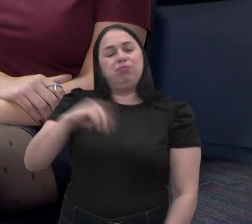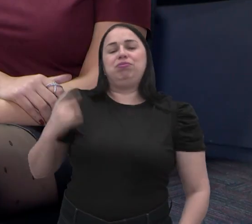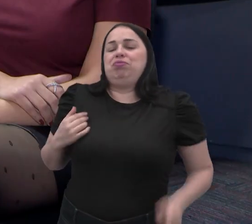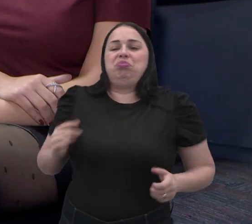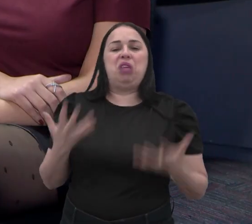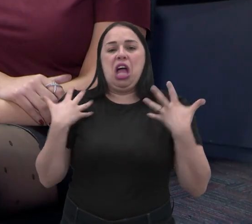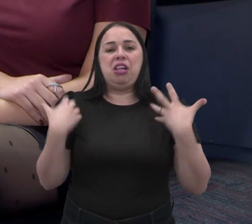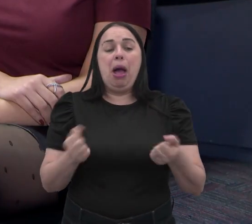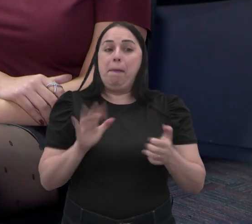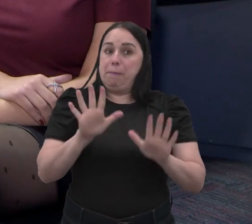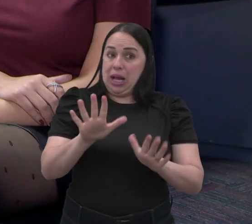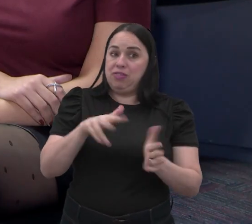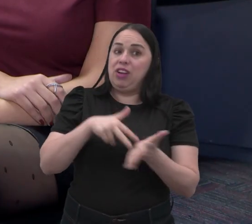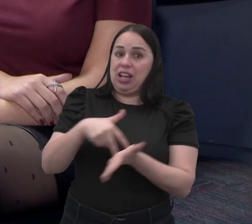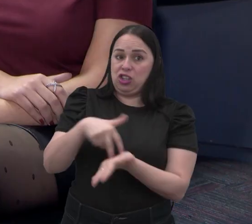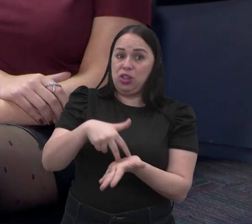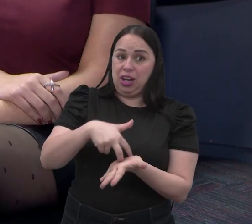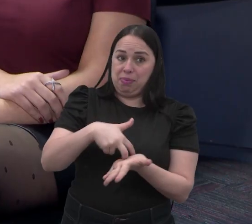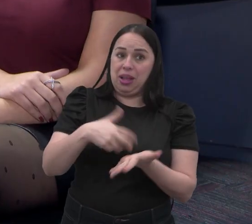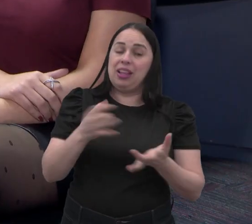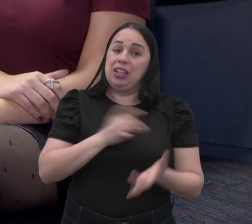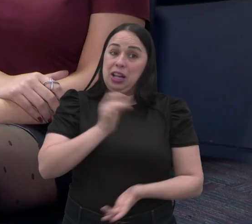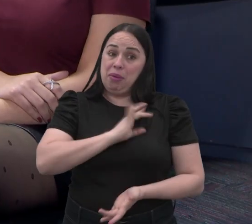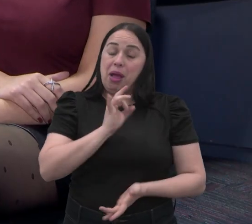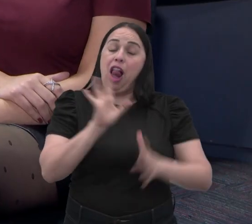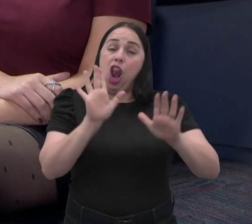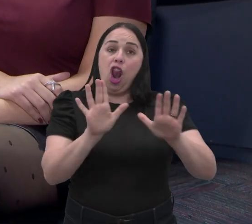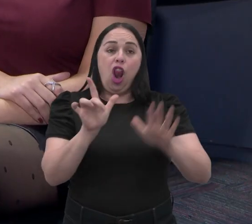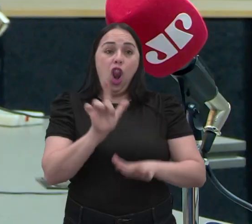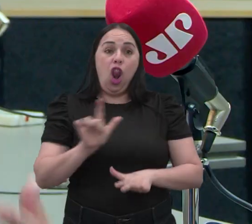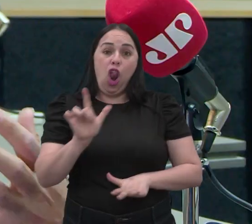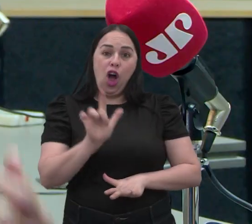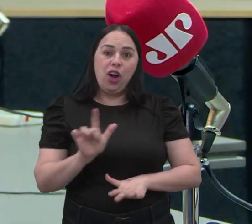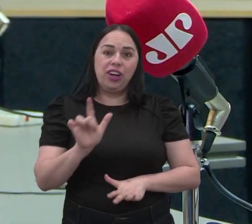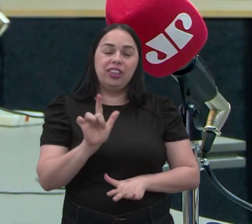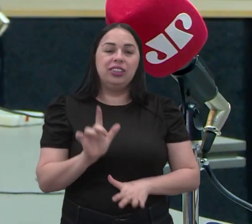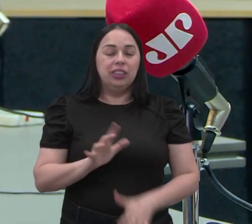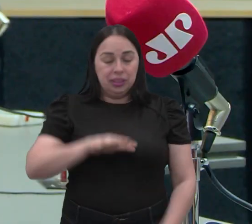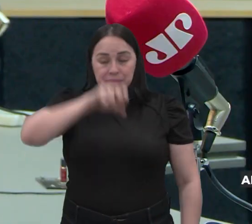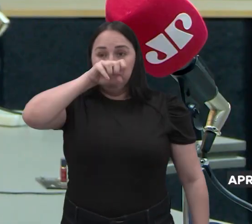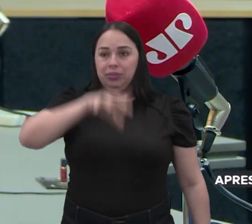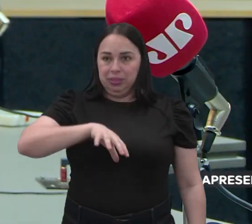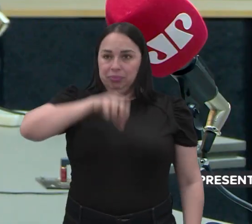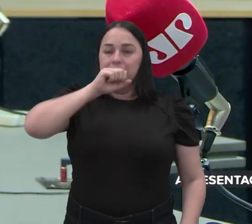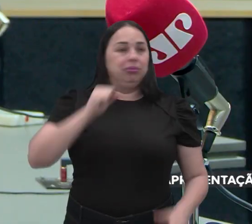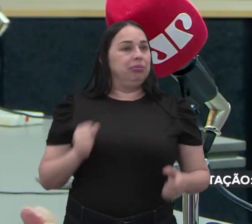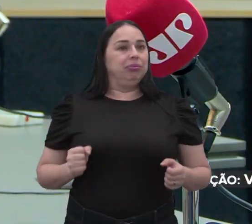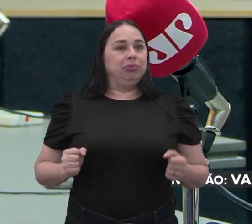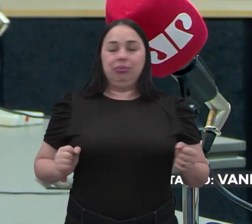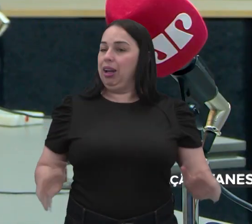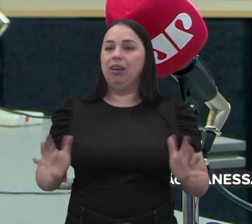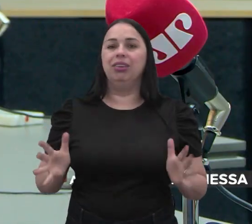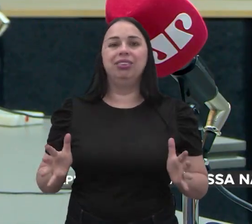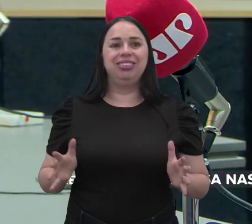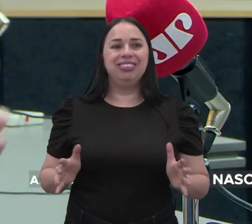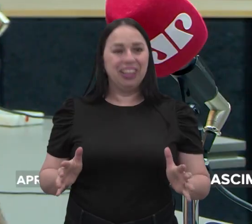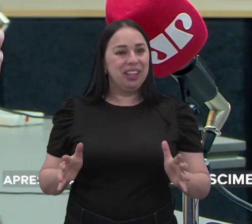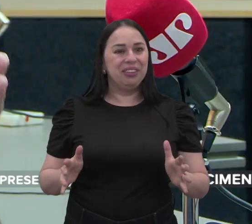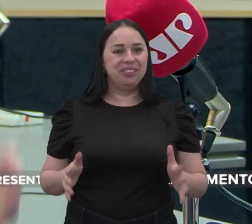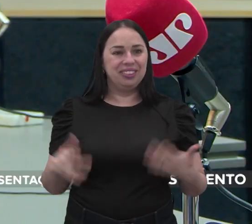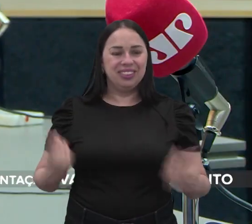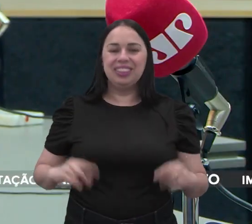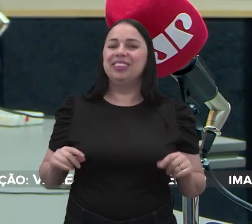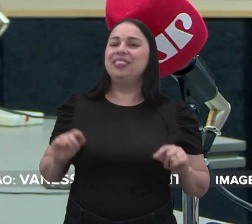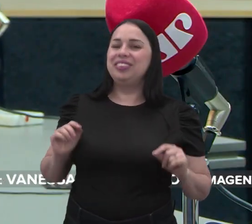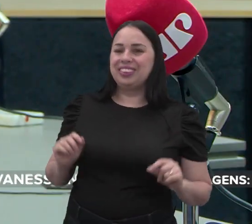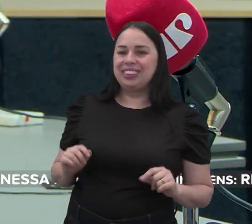vamos que vamos, mas a perna tremeu. Lógico que o lado, né, você respira fundo, e vai. Segura a perninha e